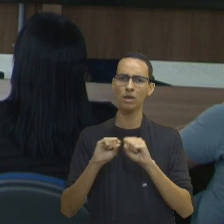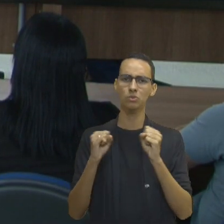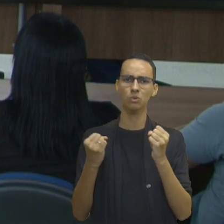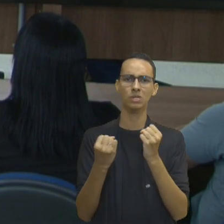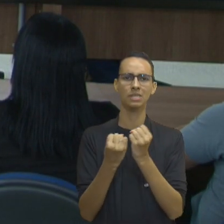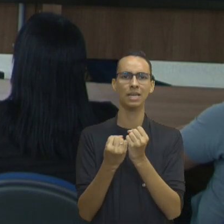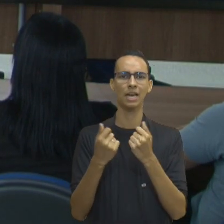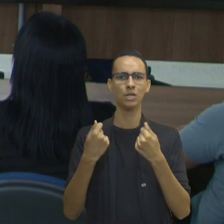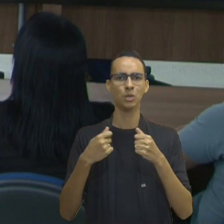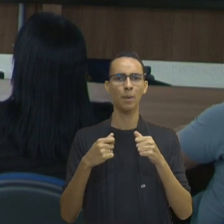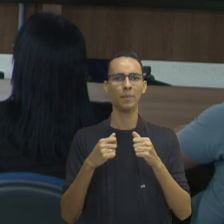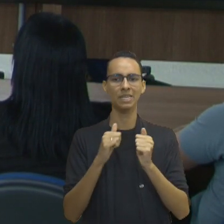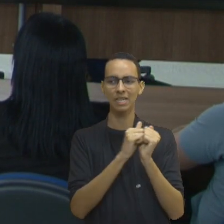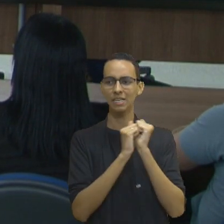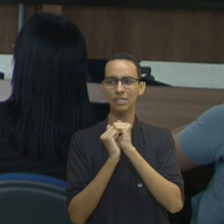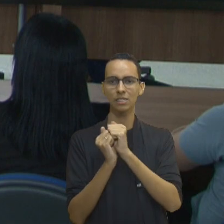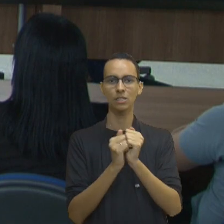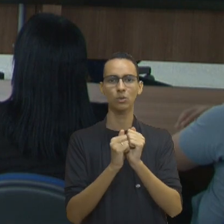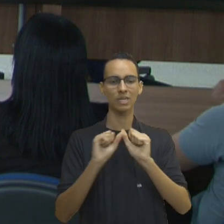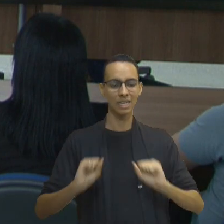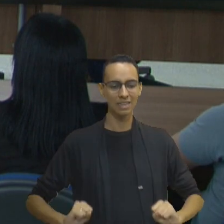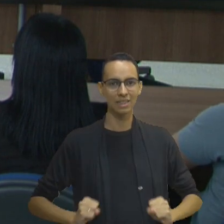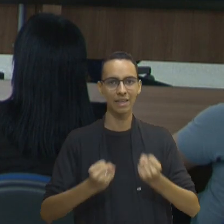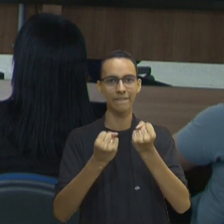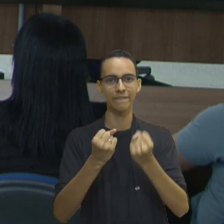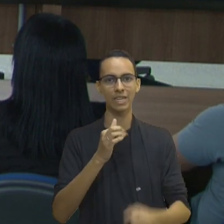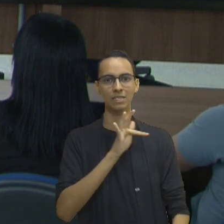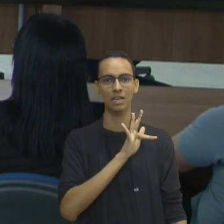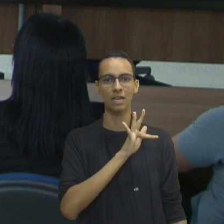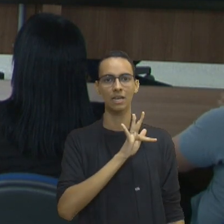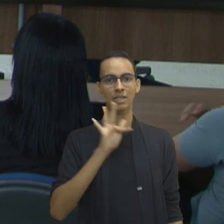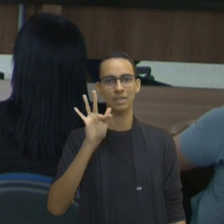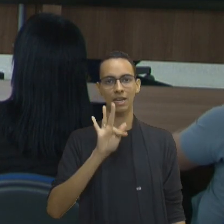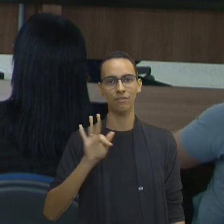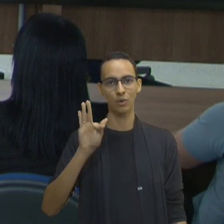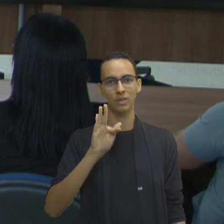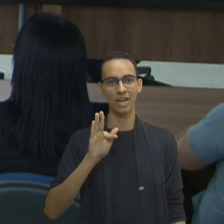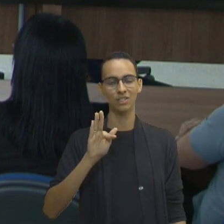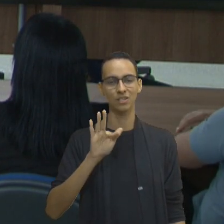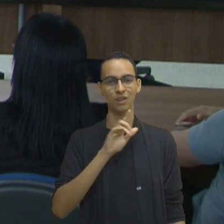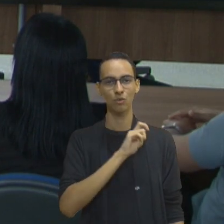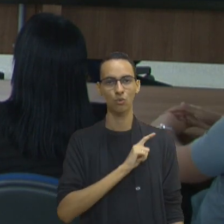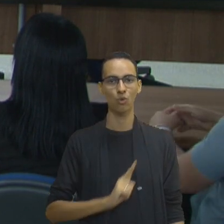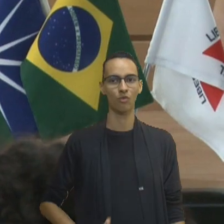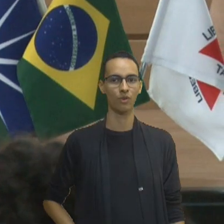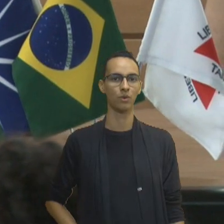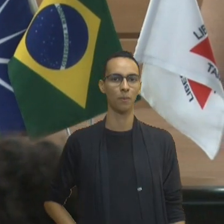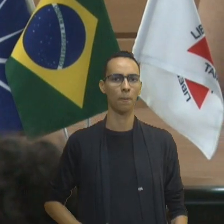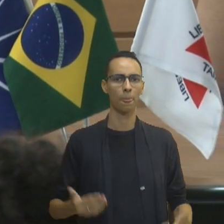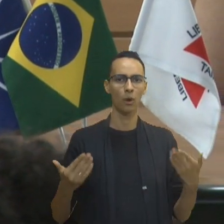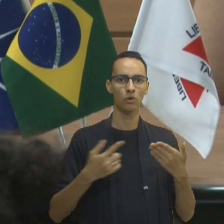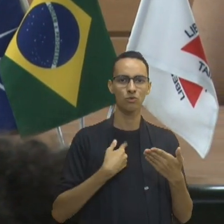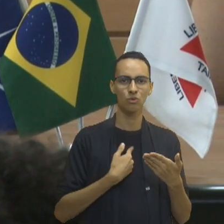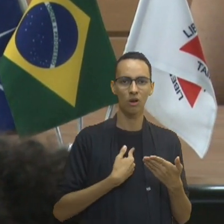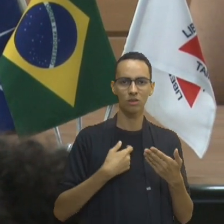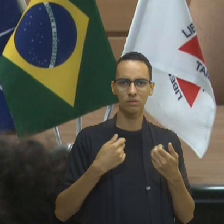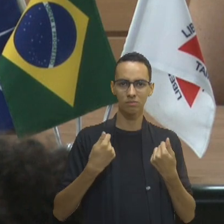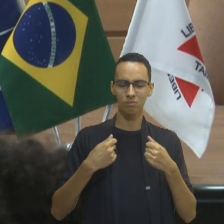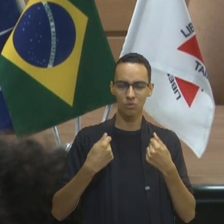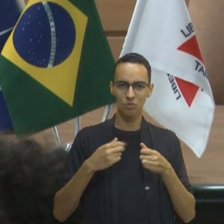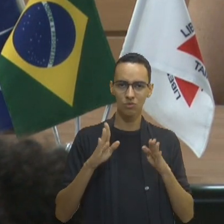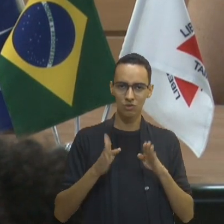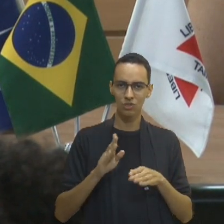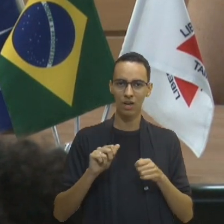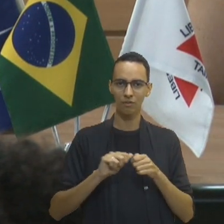das federais. E nós estamos fazendo esse movimento. Isso é fundamental. Agora, independe das gestões.